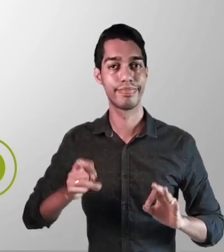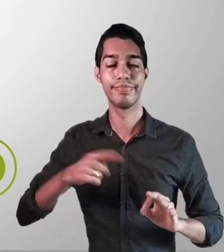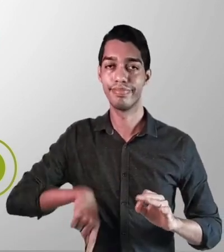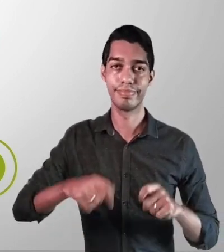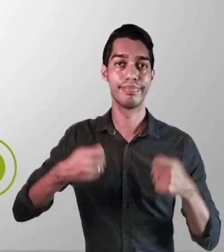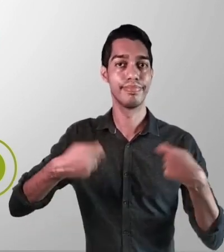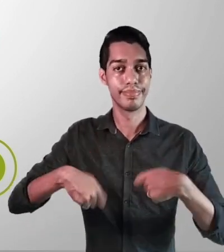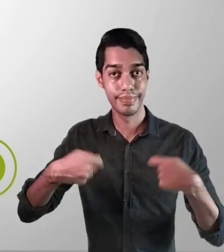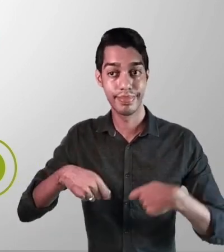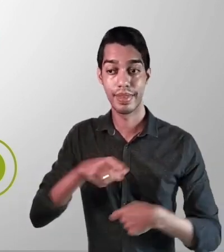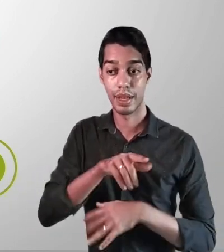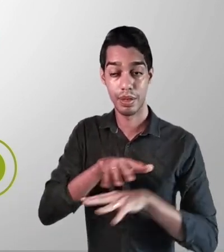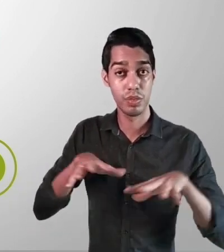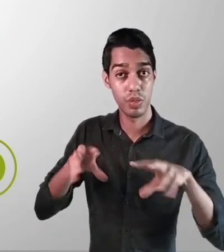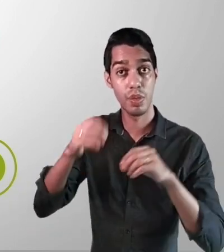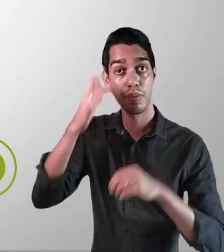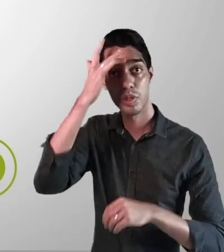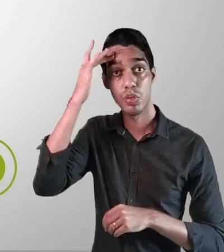pessoas entendam